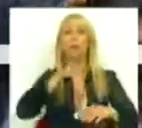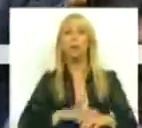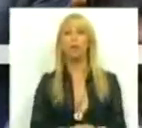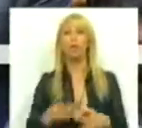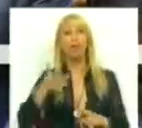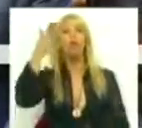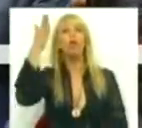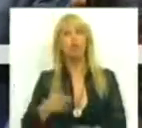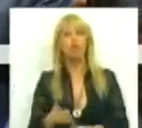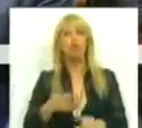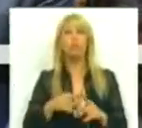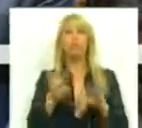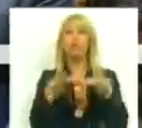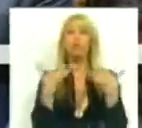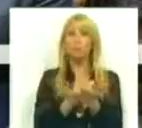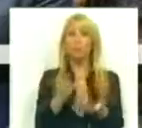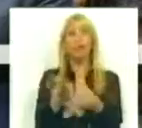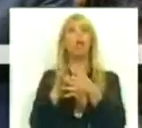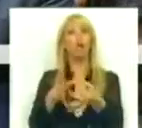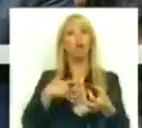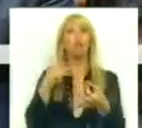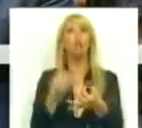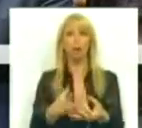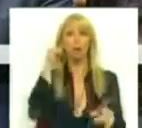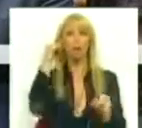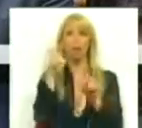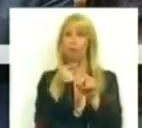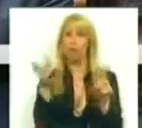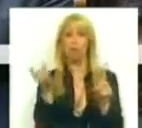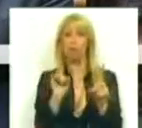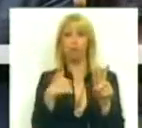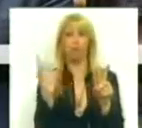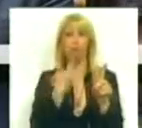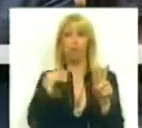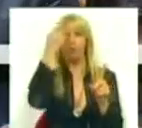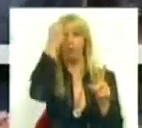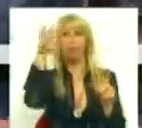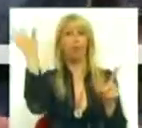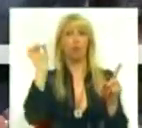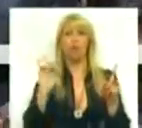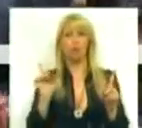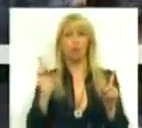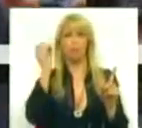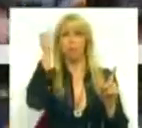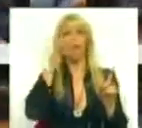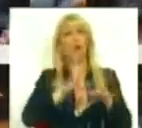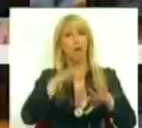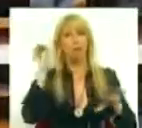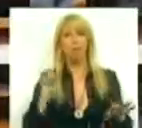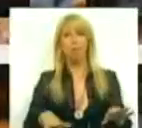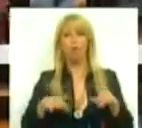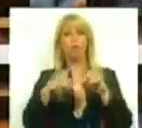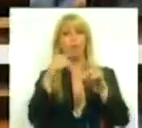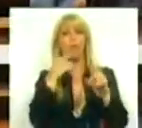a justiça social e a solidariedade são imperativos que não perdemos de vista com respeito pela dignidade das pessoas. Também